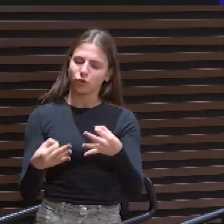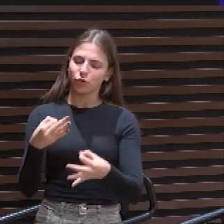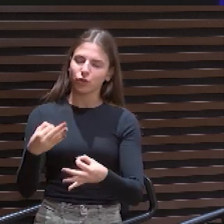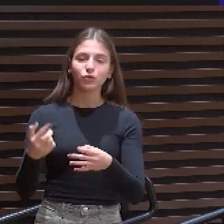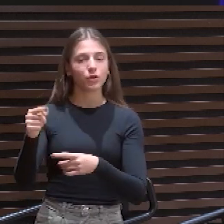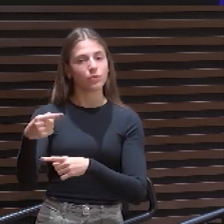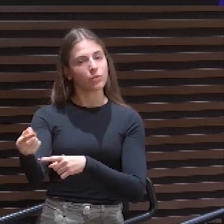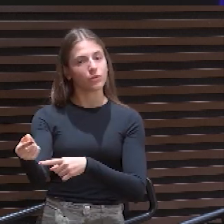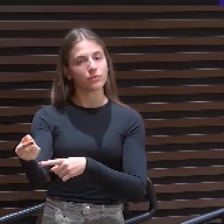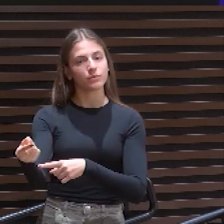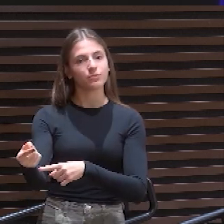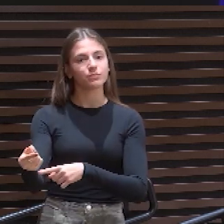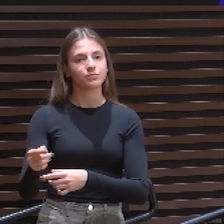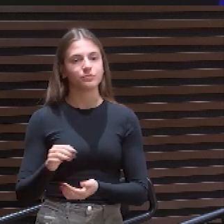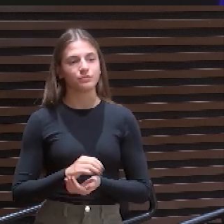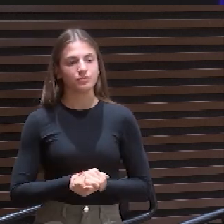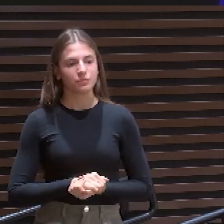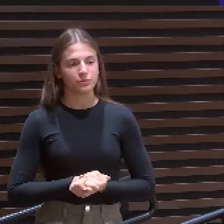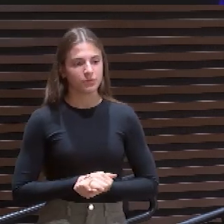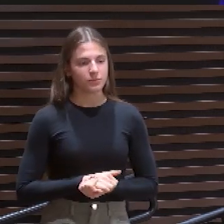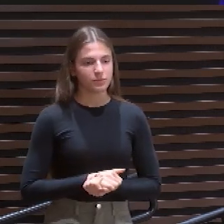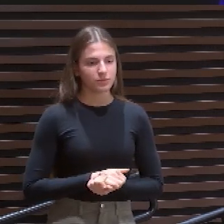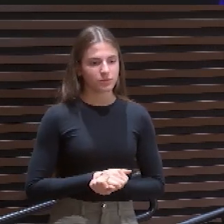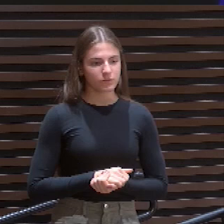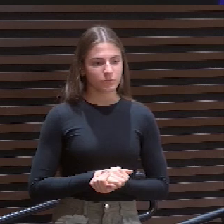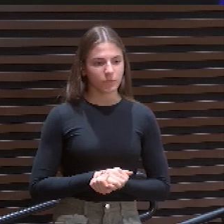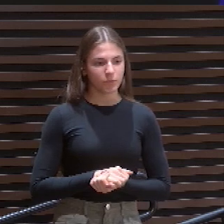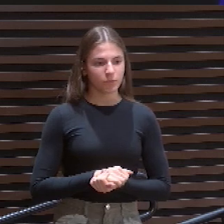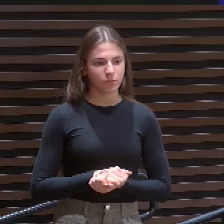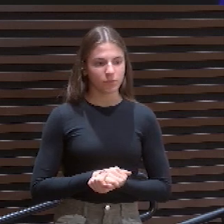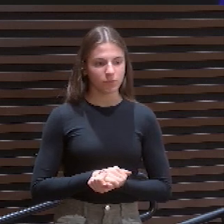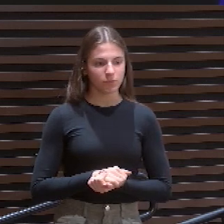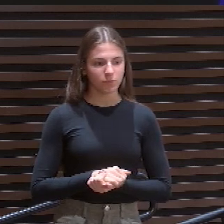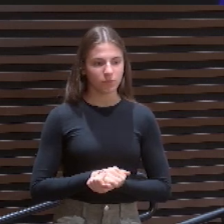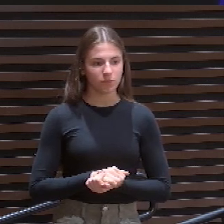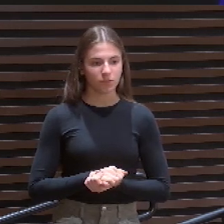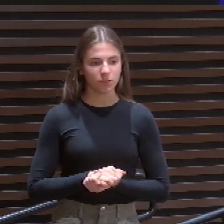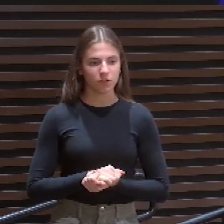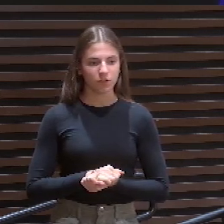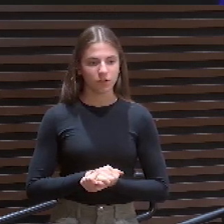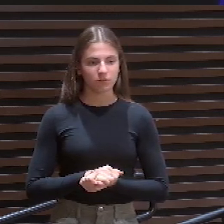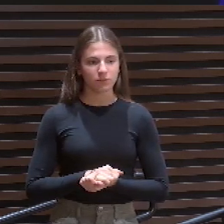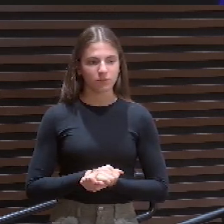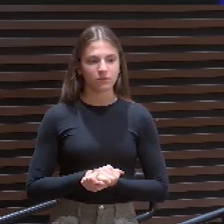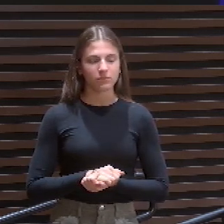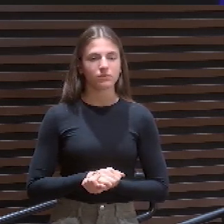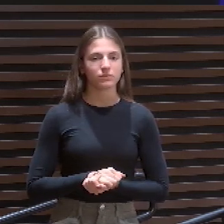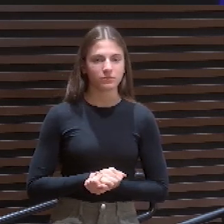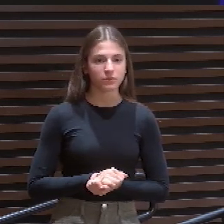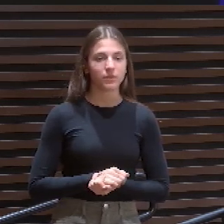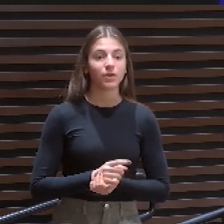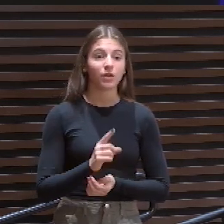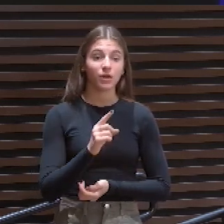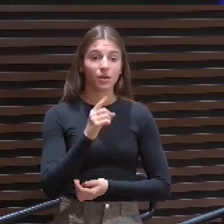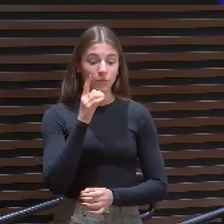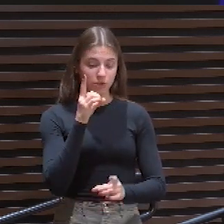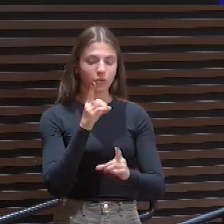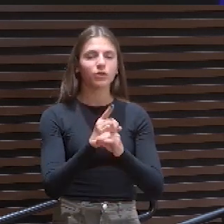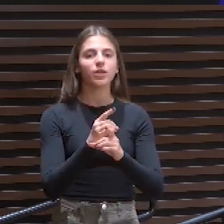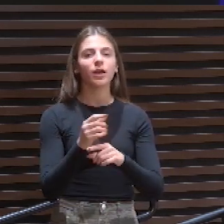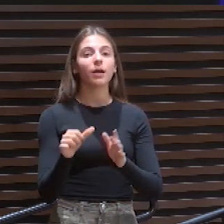julgas o próximo? Vamos nos situar primeiramente aqui na